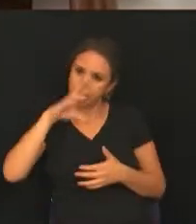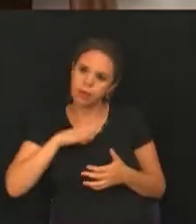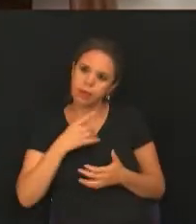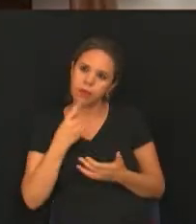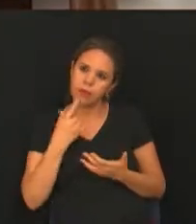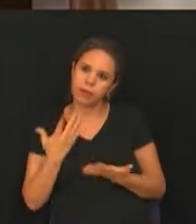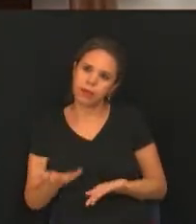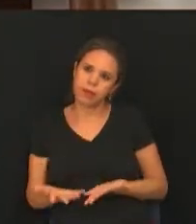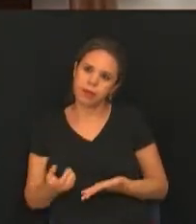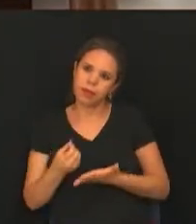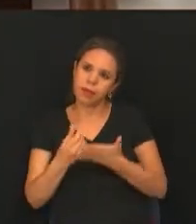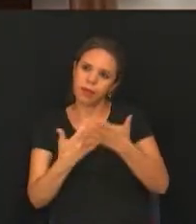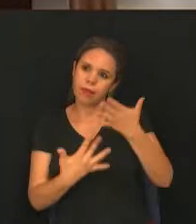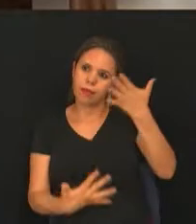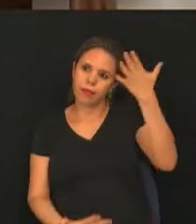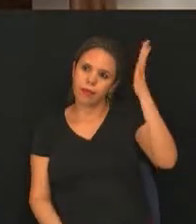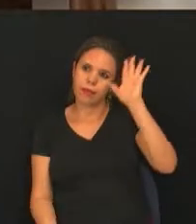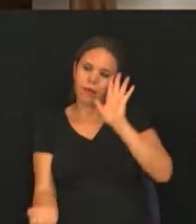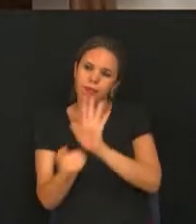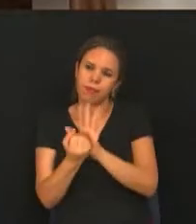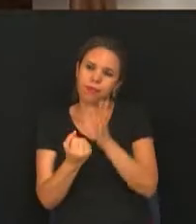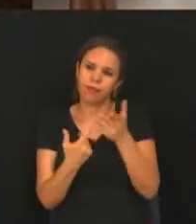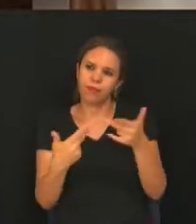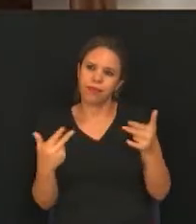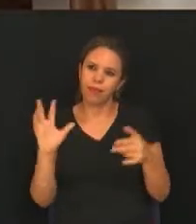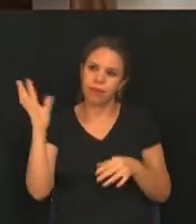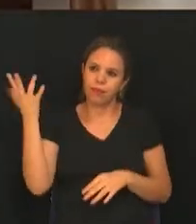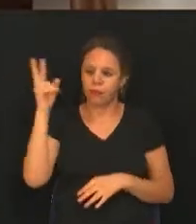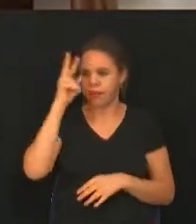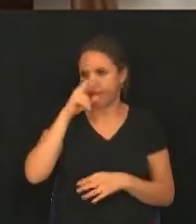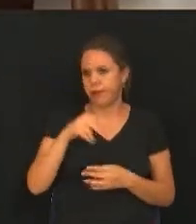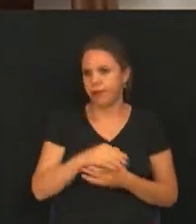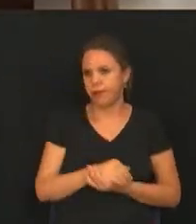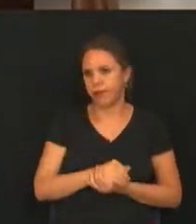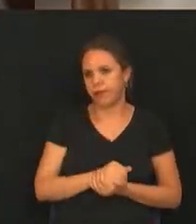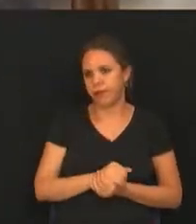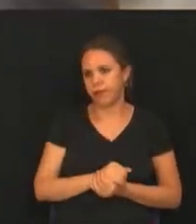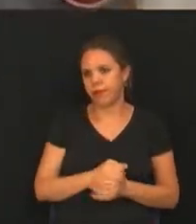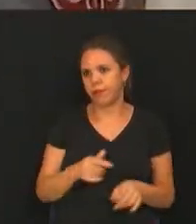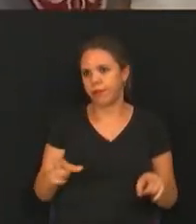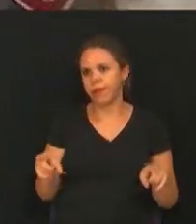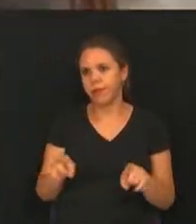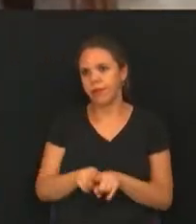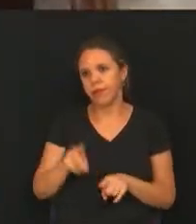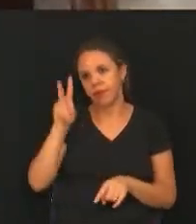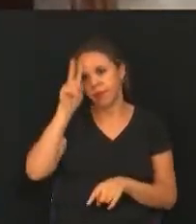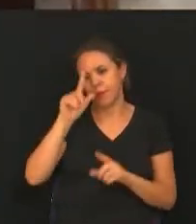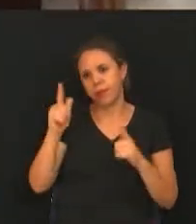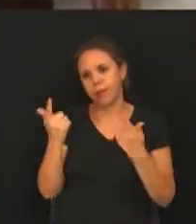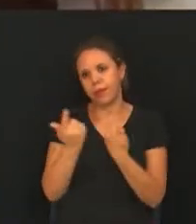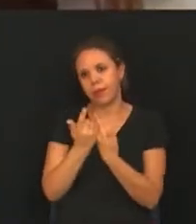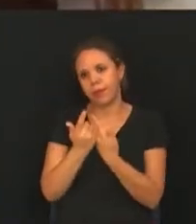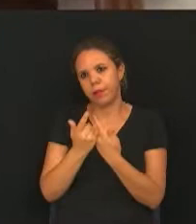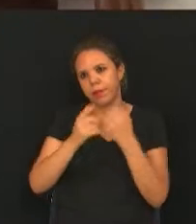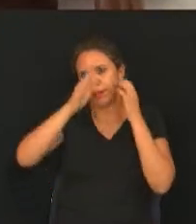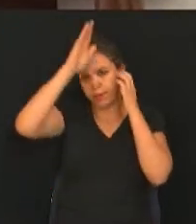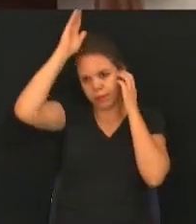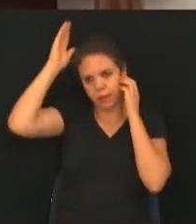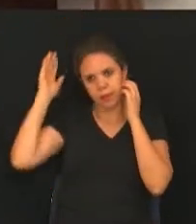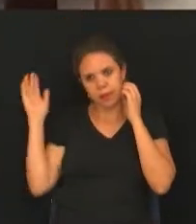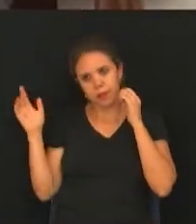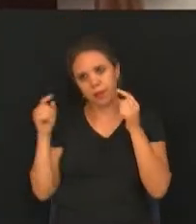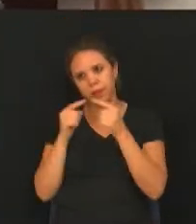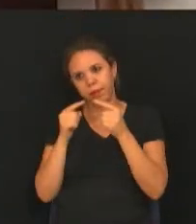aqui está registrado tantos fatos históricos, como também a história do grupamento de bombeiro que difunde